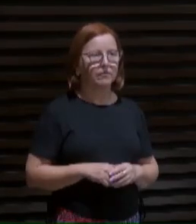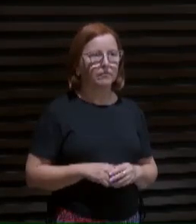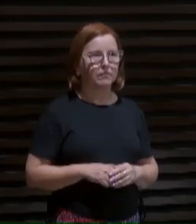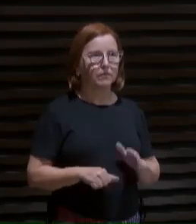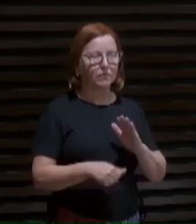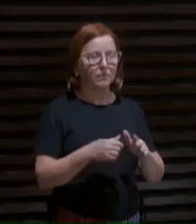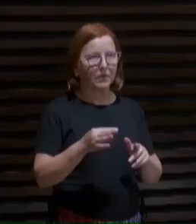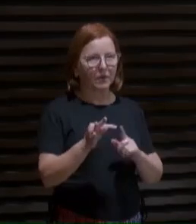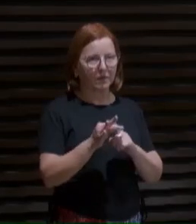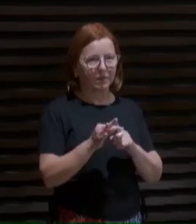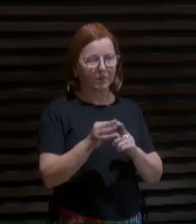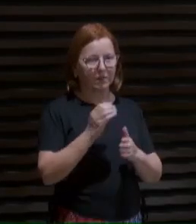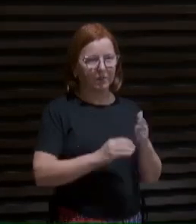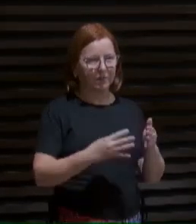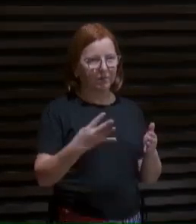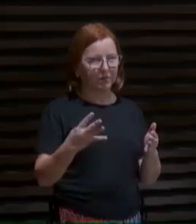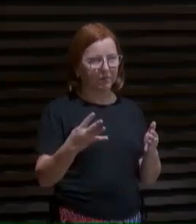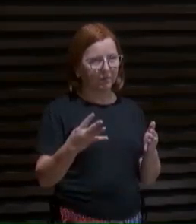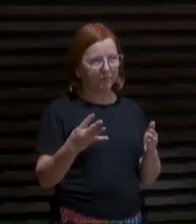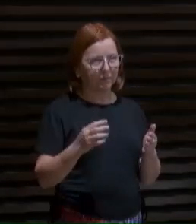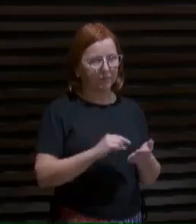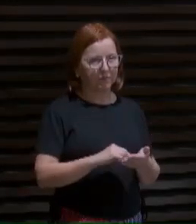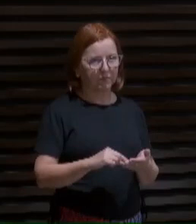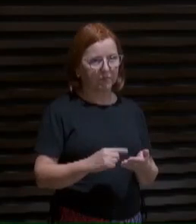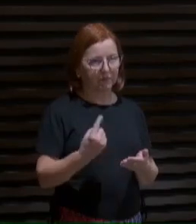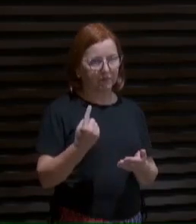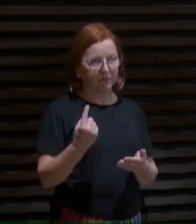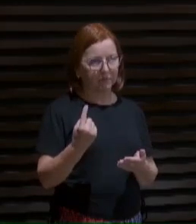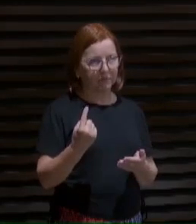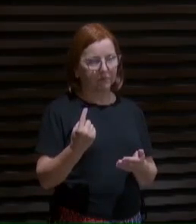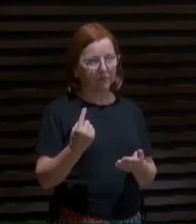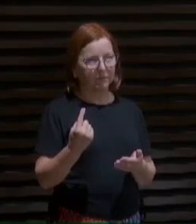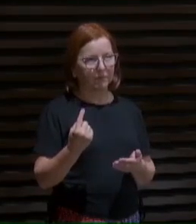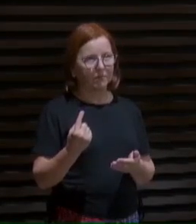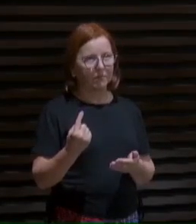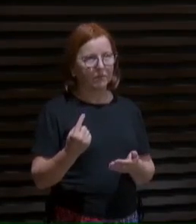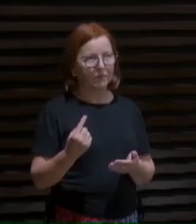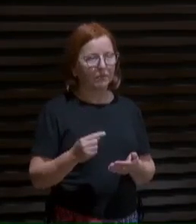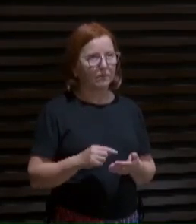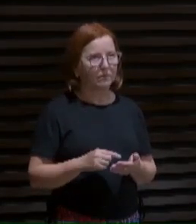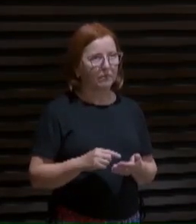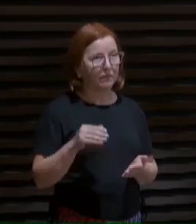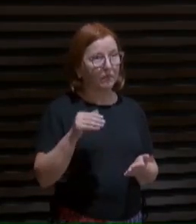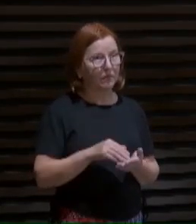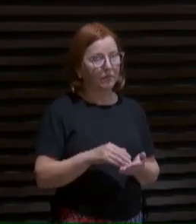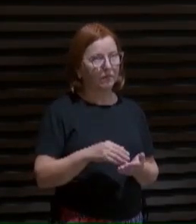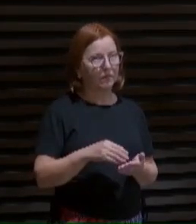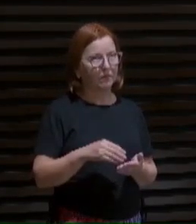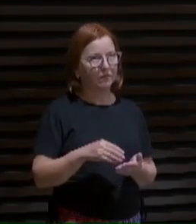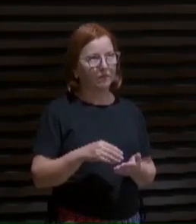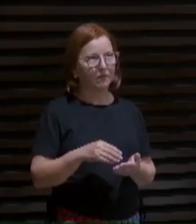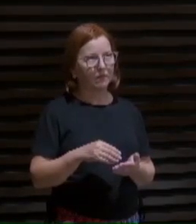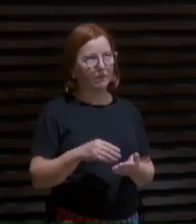1 Timóteo capítulo 4, o verso 1. Vamos até ler o verso 5,